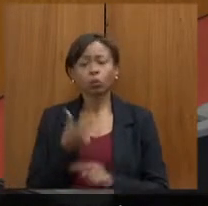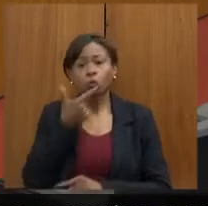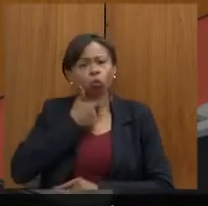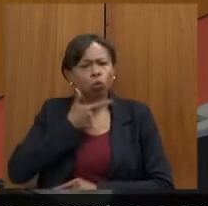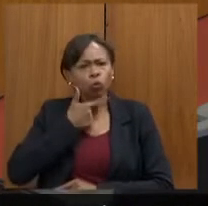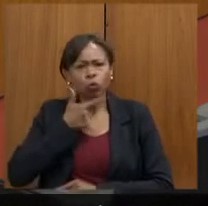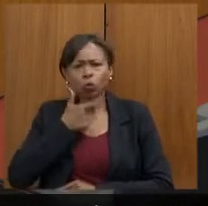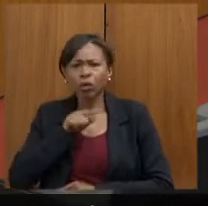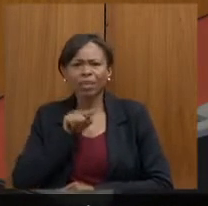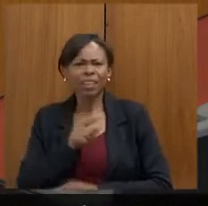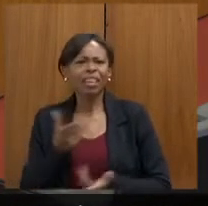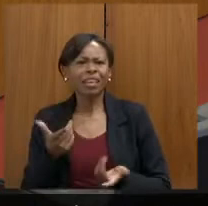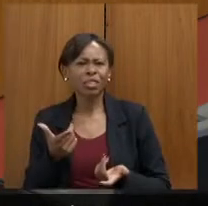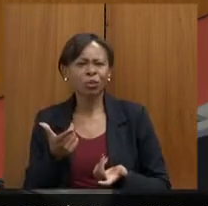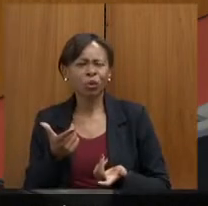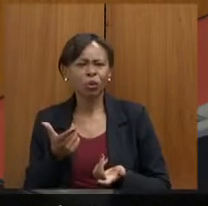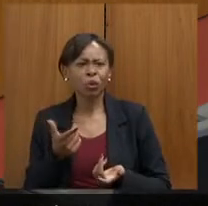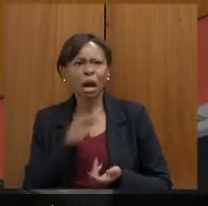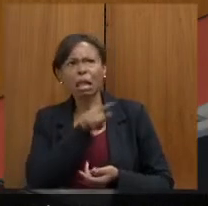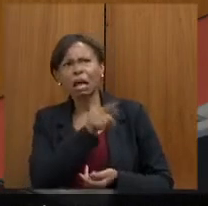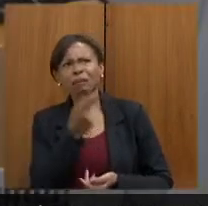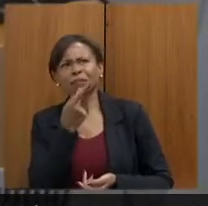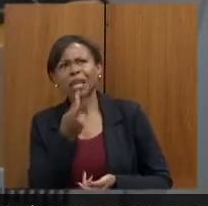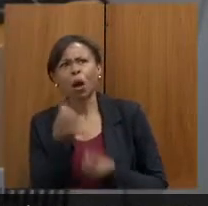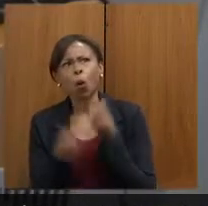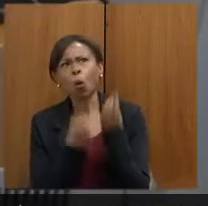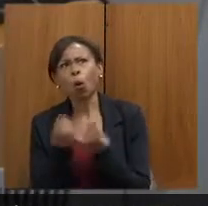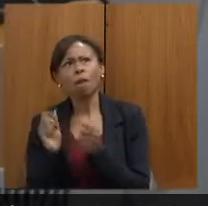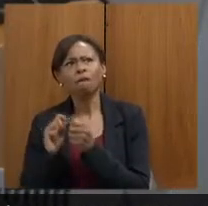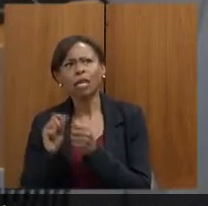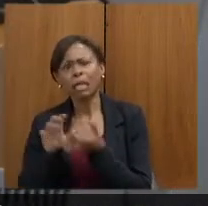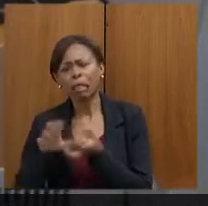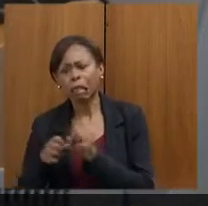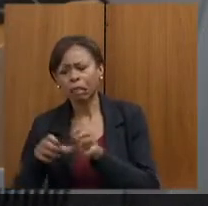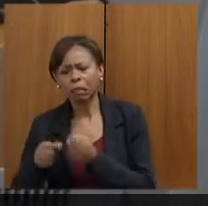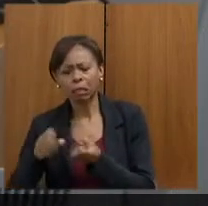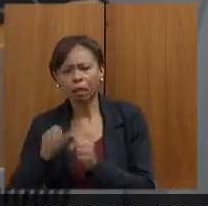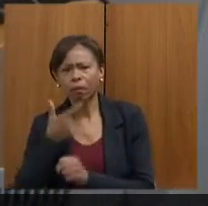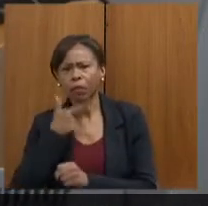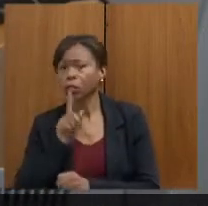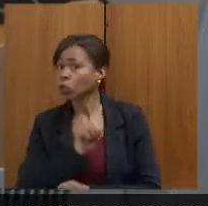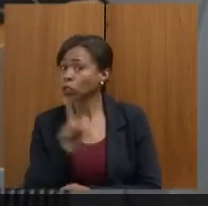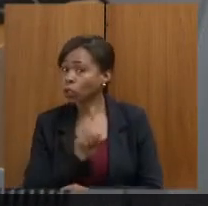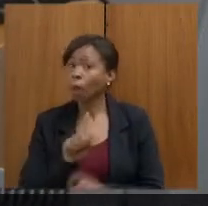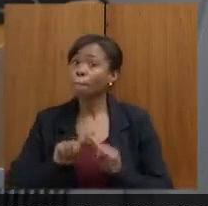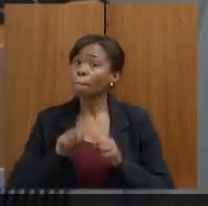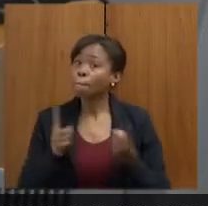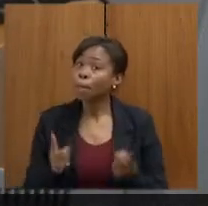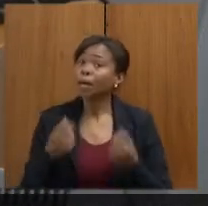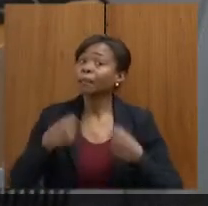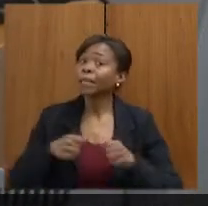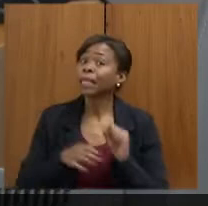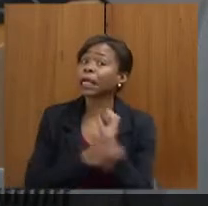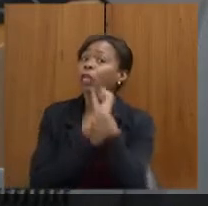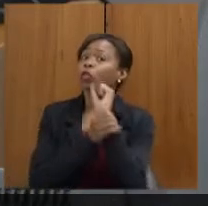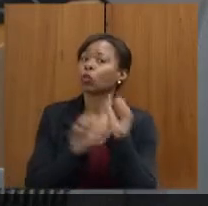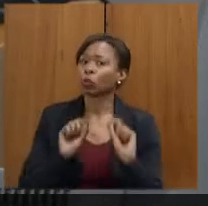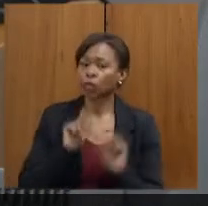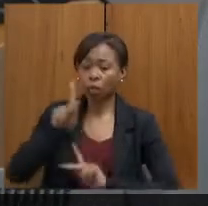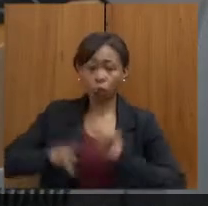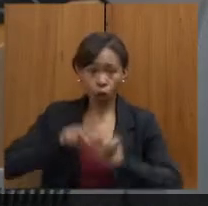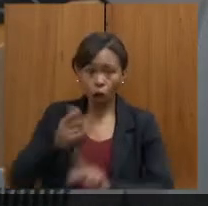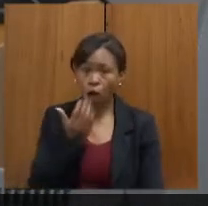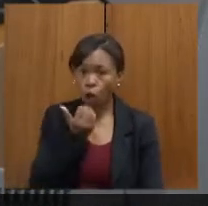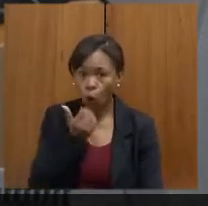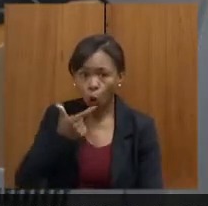gente tem que não tem que ser um estátua tem que vir falar como que ele tem que ser feito e sim está tem que garantir que as pessoas que consumam que ele